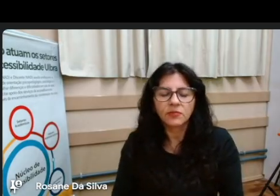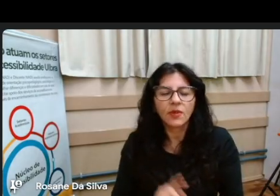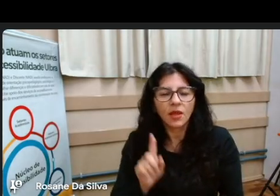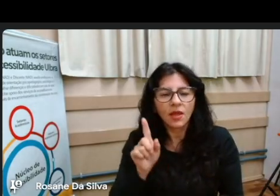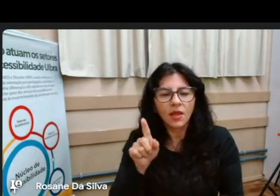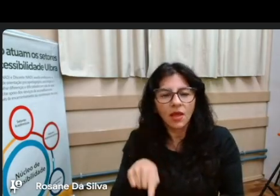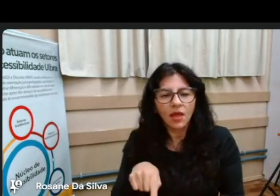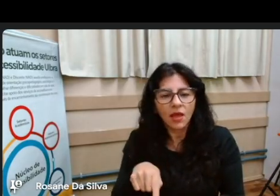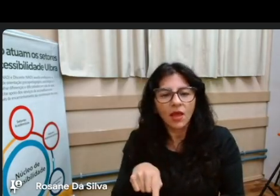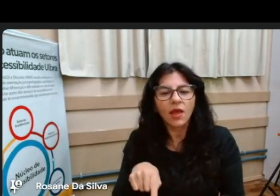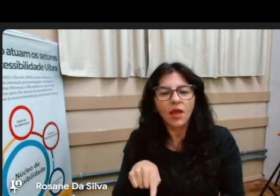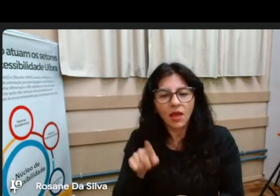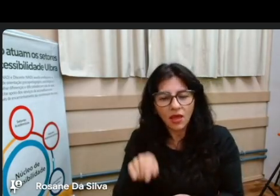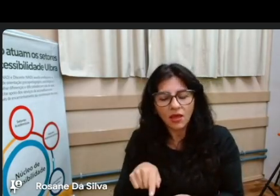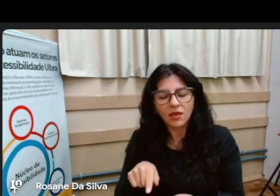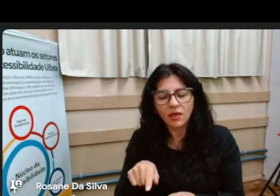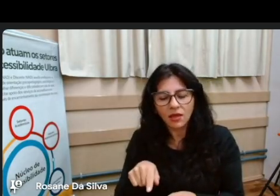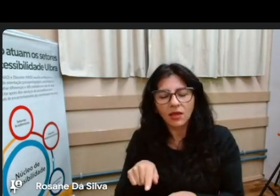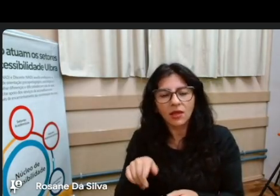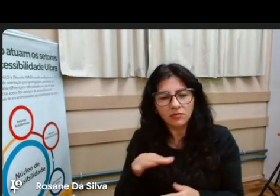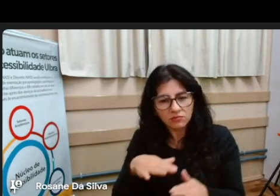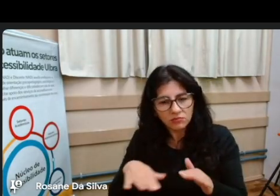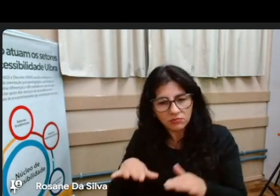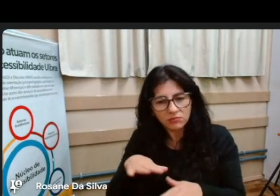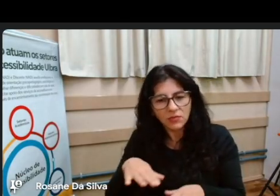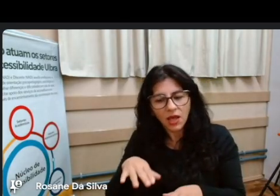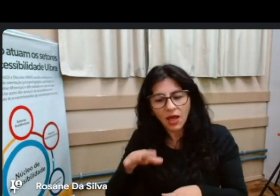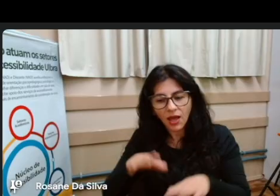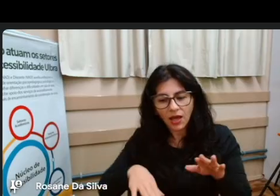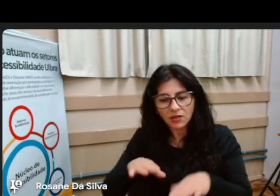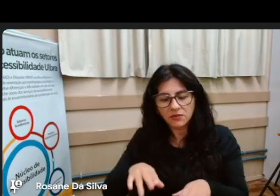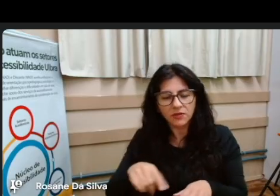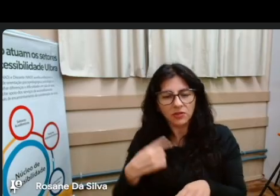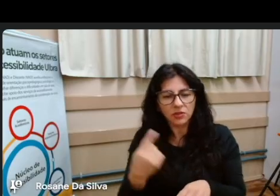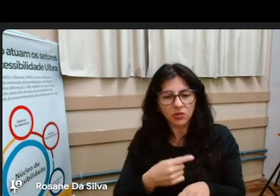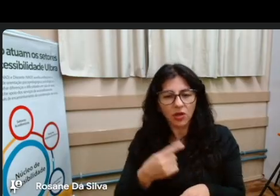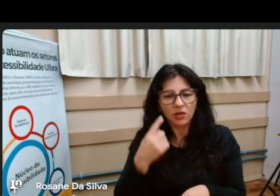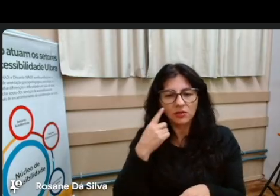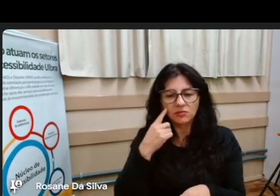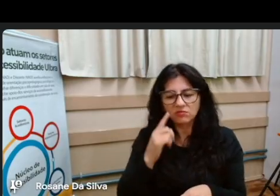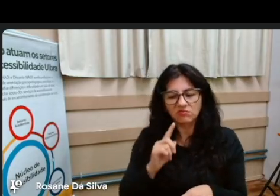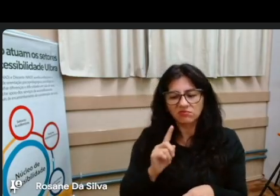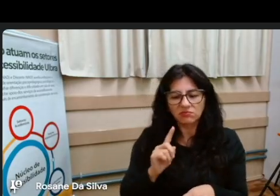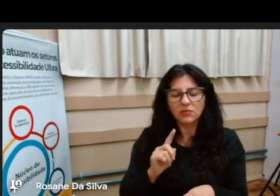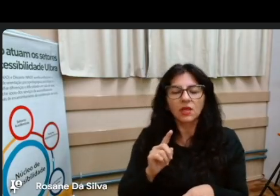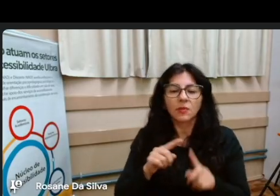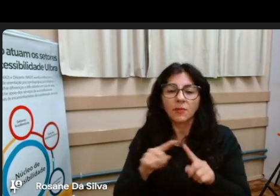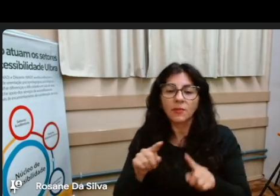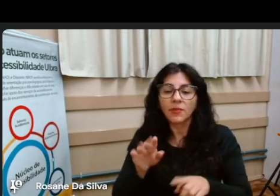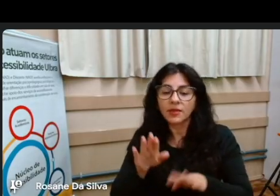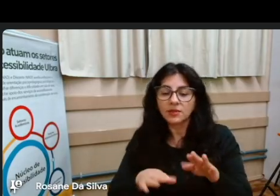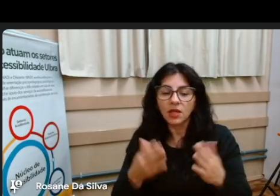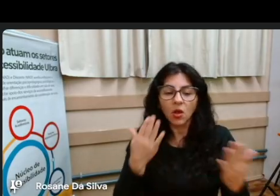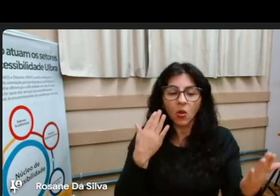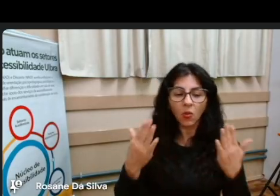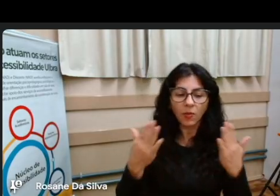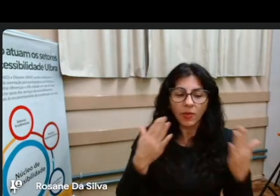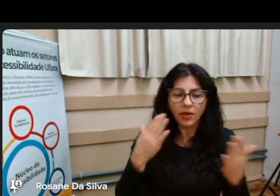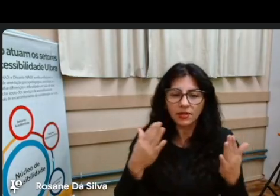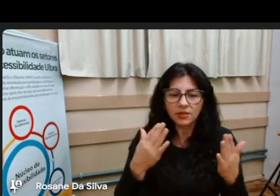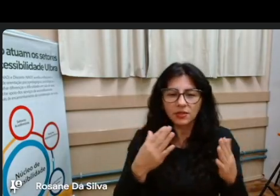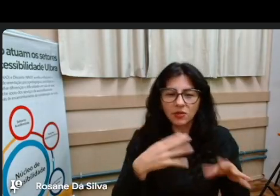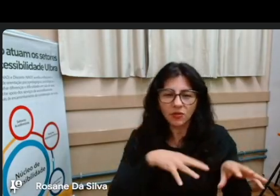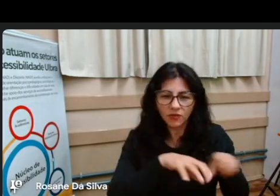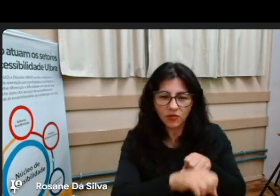dança eh é um um circuito que às vezes até a gente subestima eh e